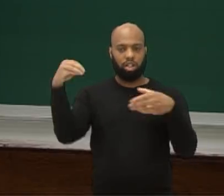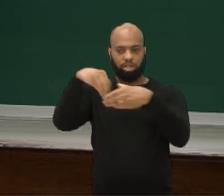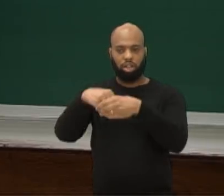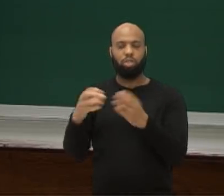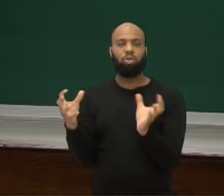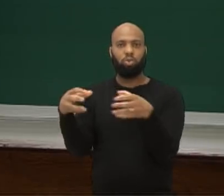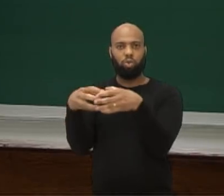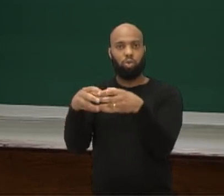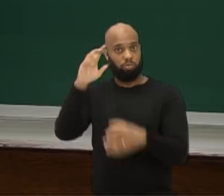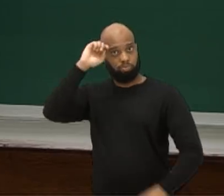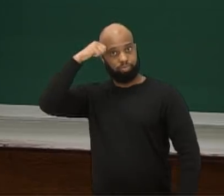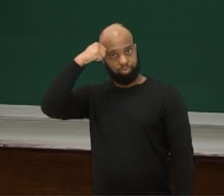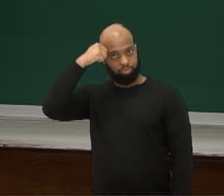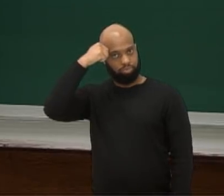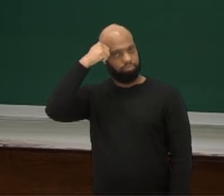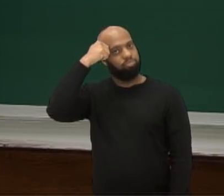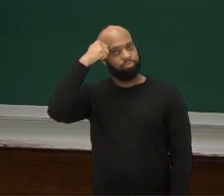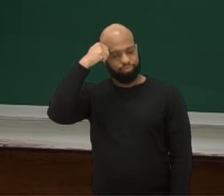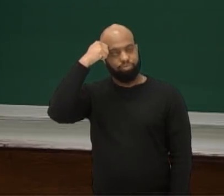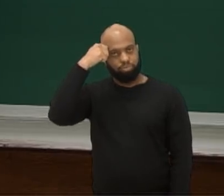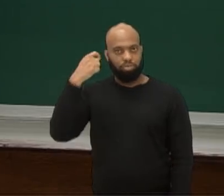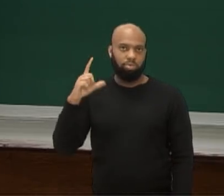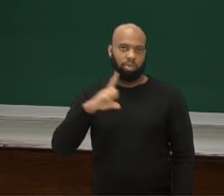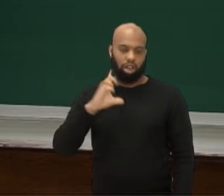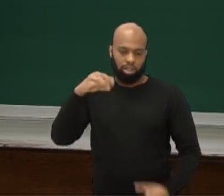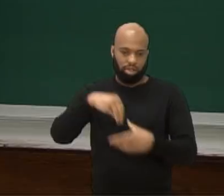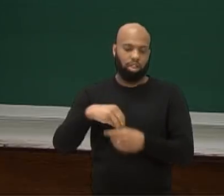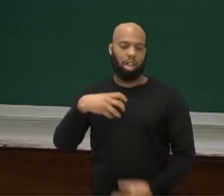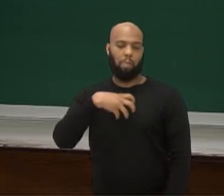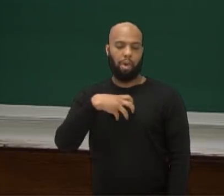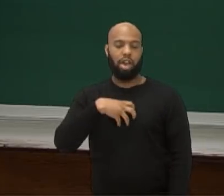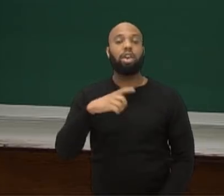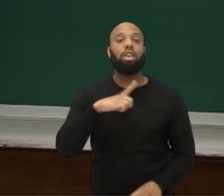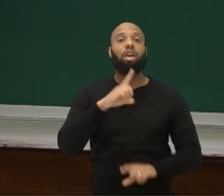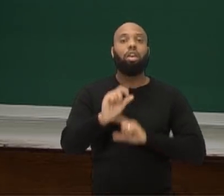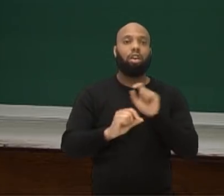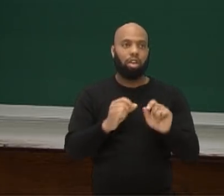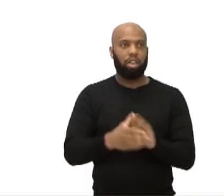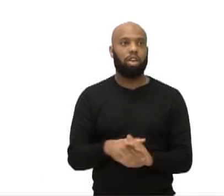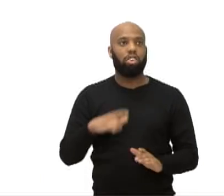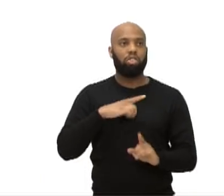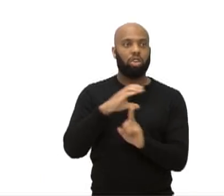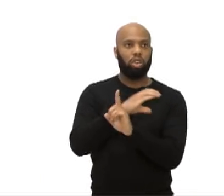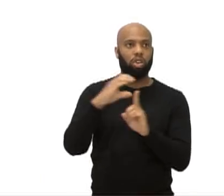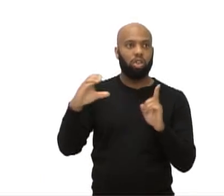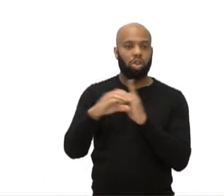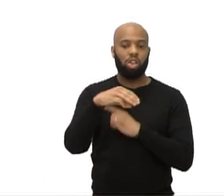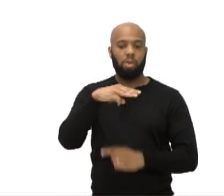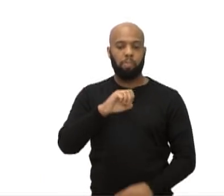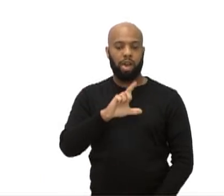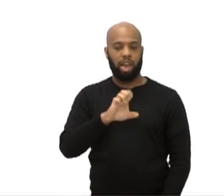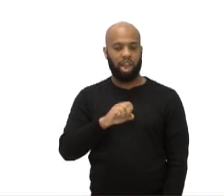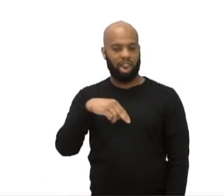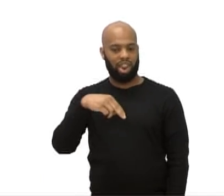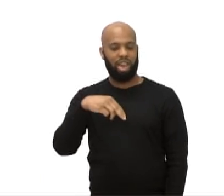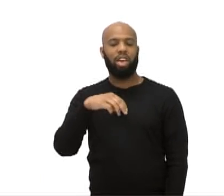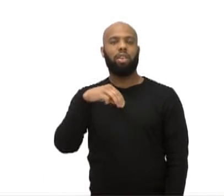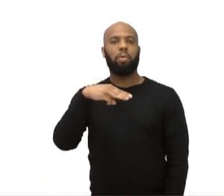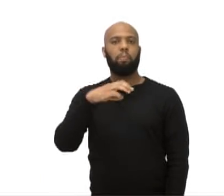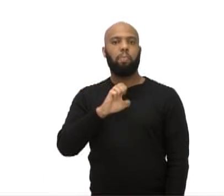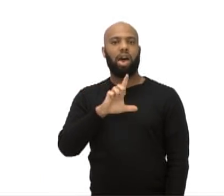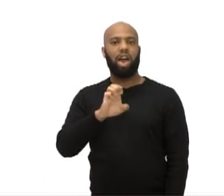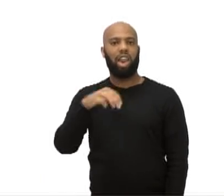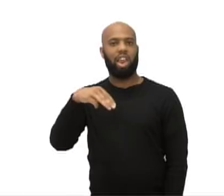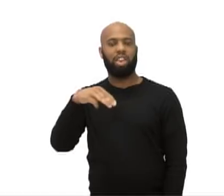afrodescendentes, ou africanos mesmo, na Bahia, nós tivemos o quê? O culto malê. O que era